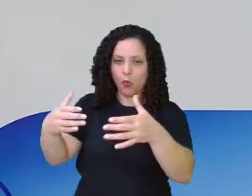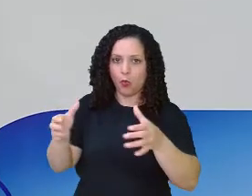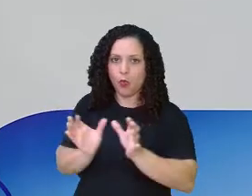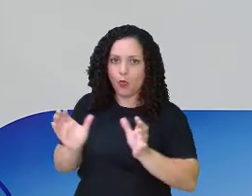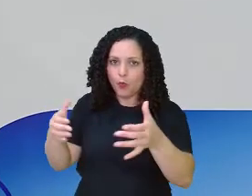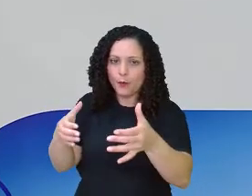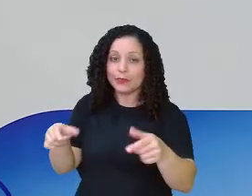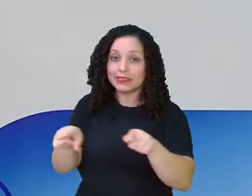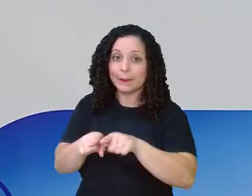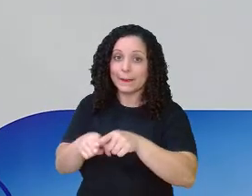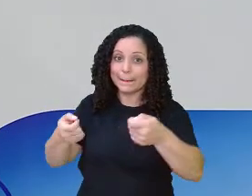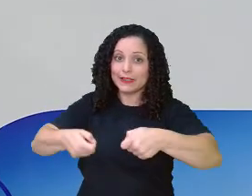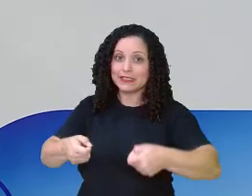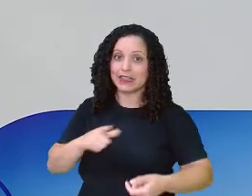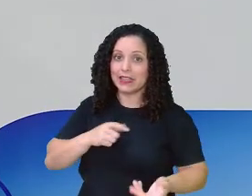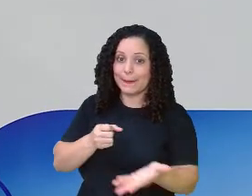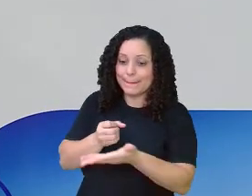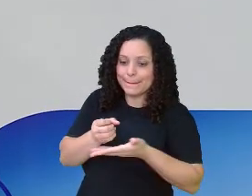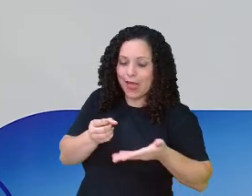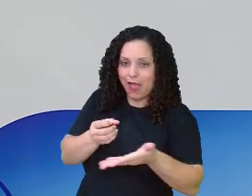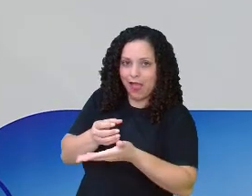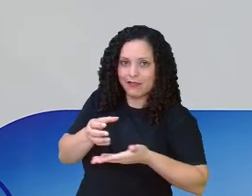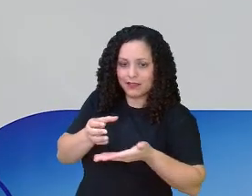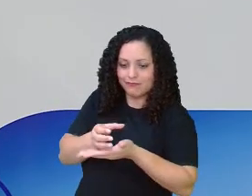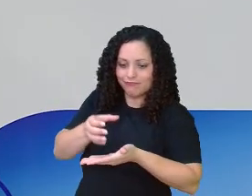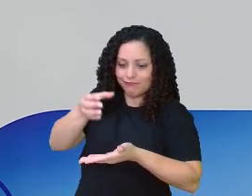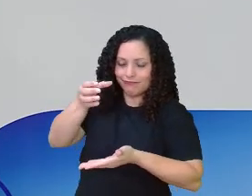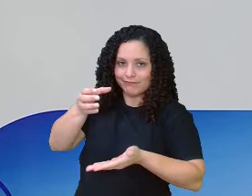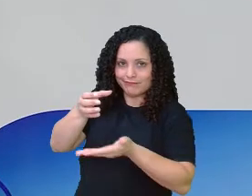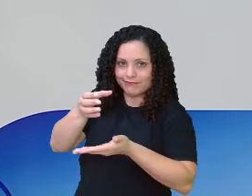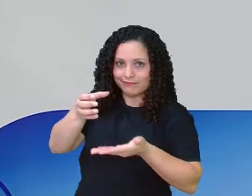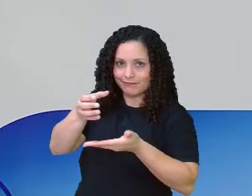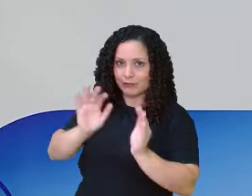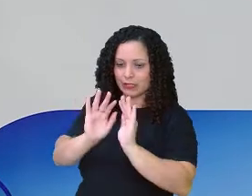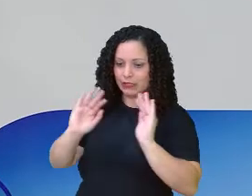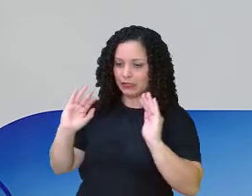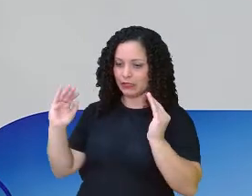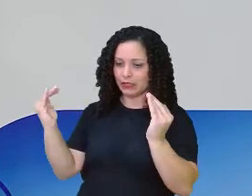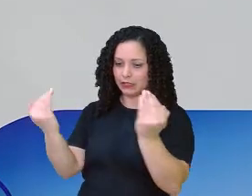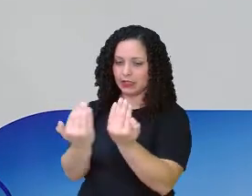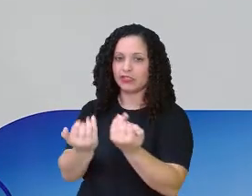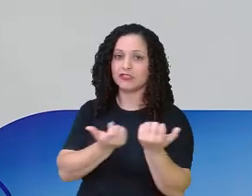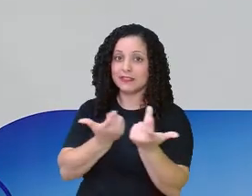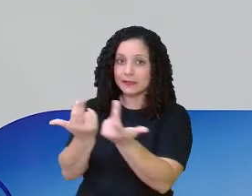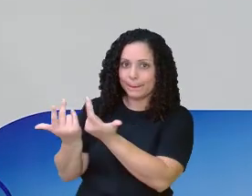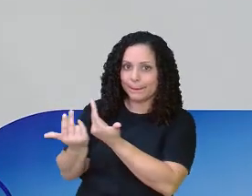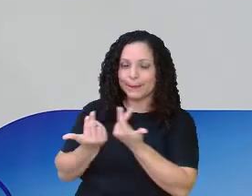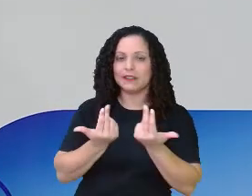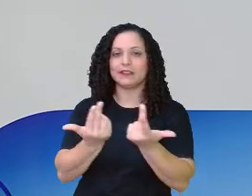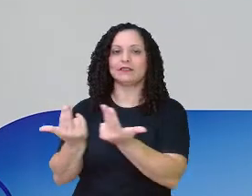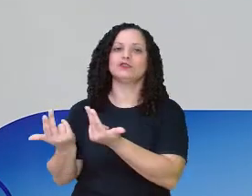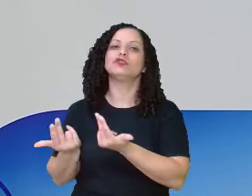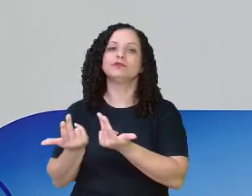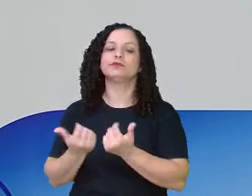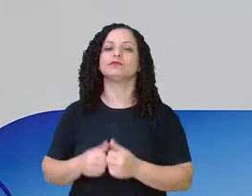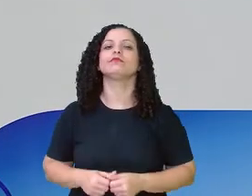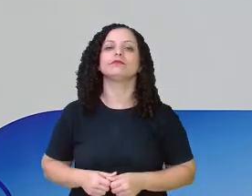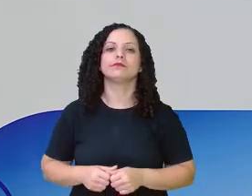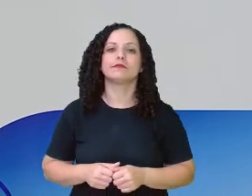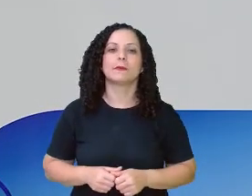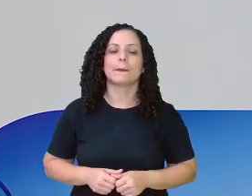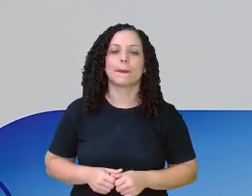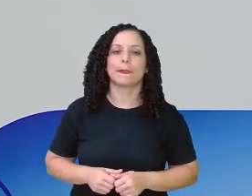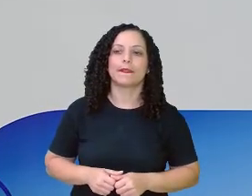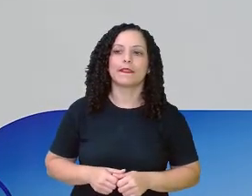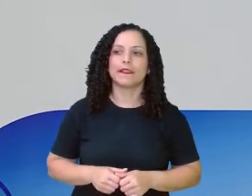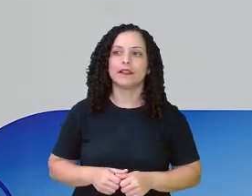ter bases semelhantes, não esquece disso, e laterais também semelhantes entre eles. E lembrando, quem